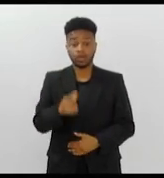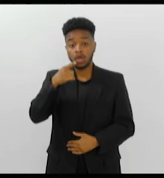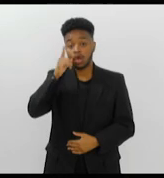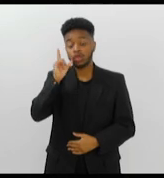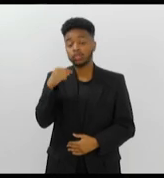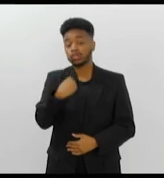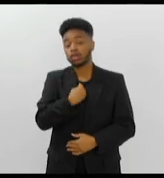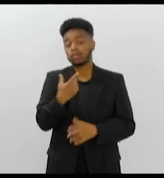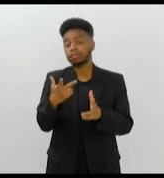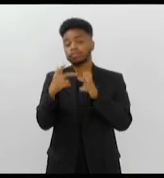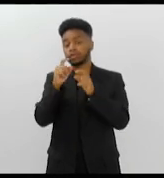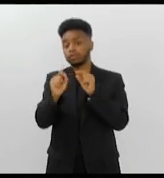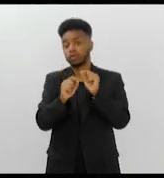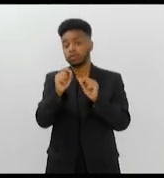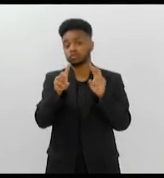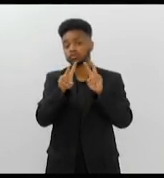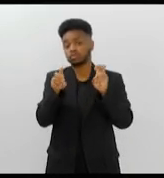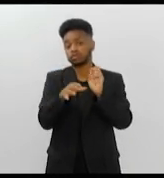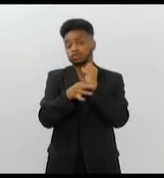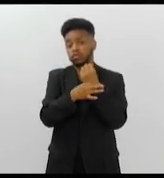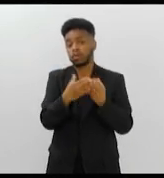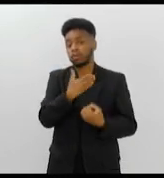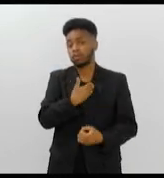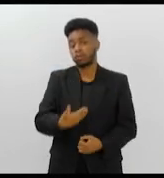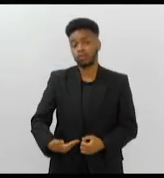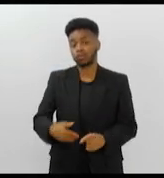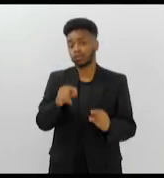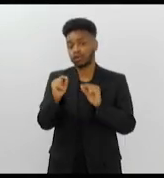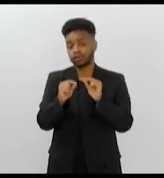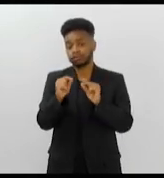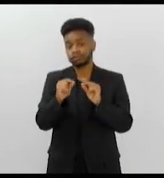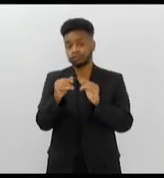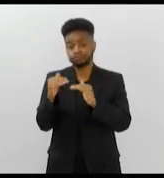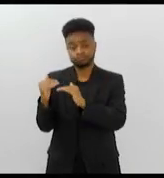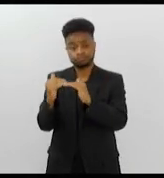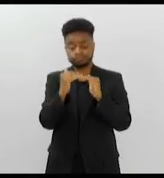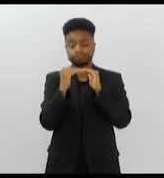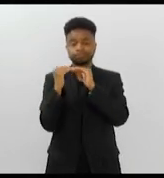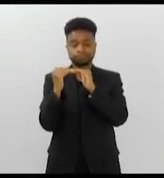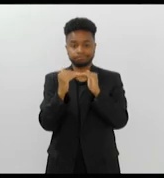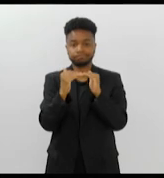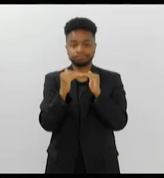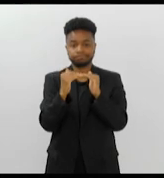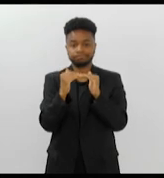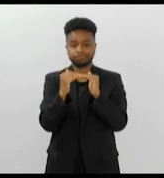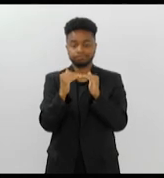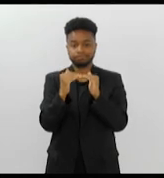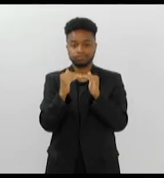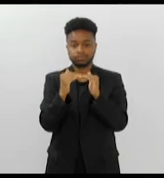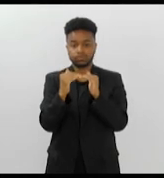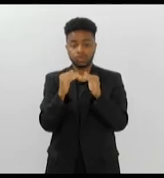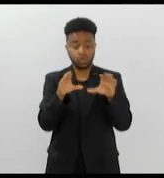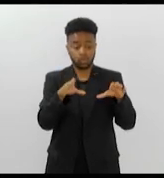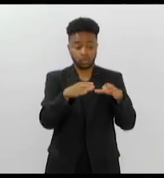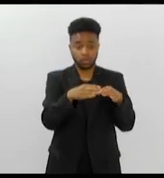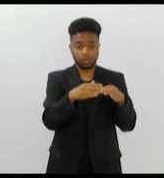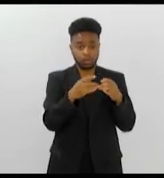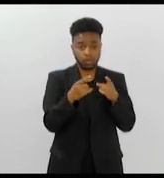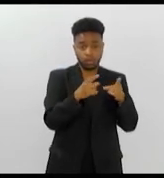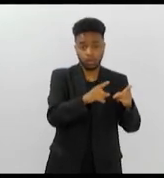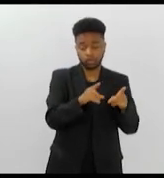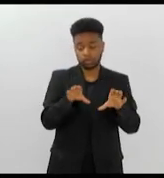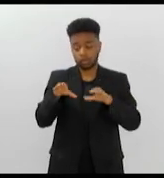relação a essas questões da Segurança Pública uma unanimidade oposição e base do